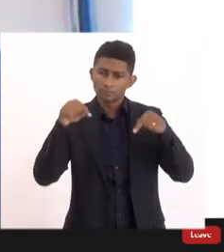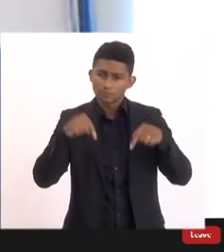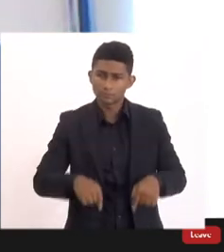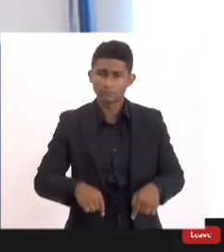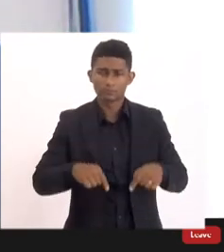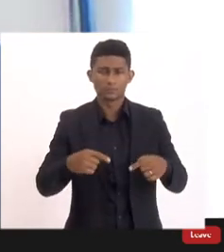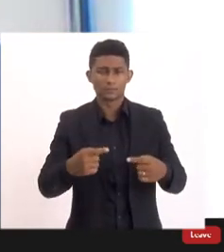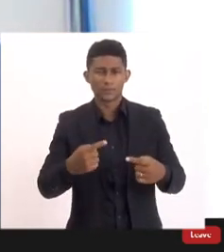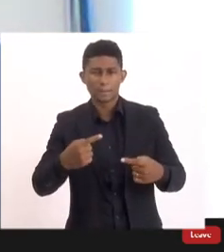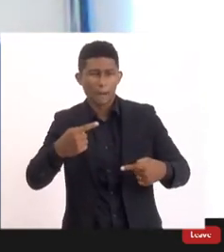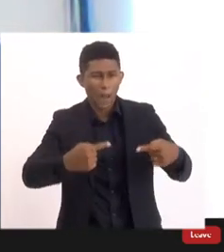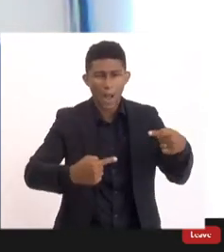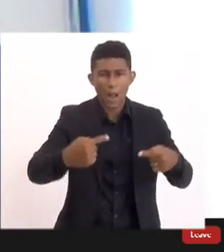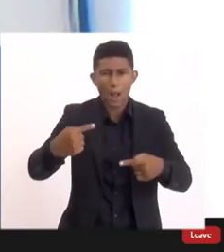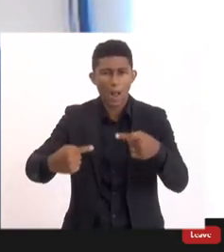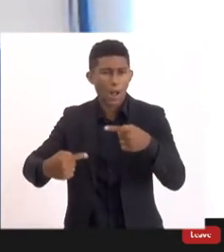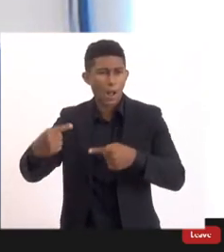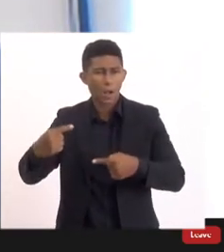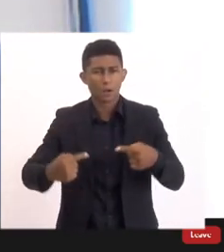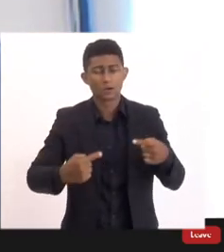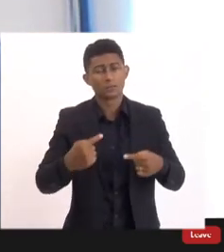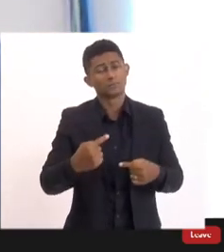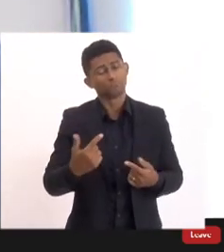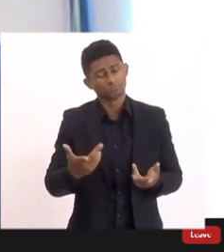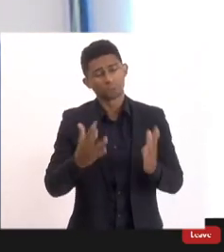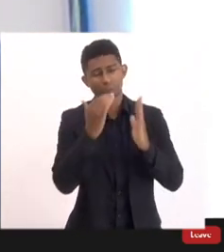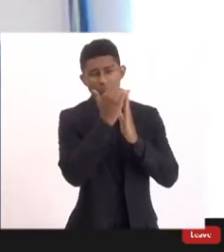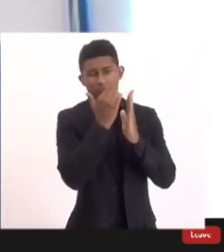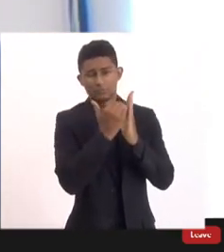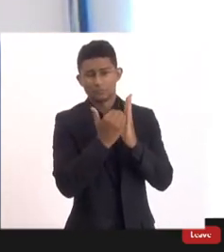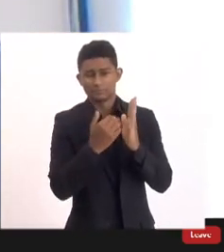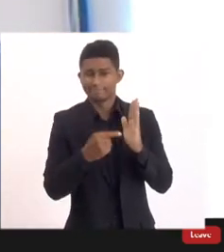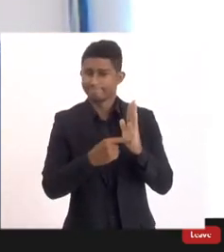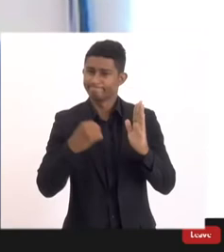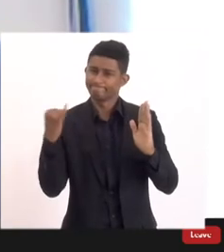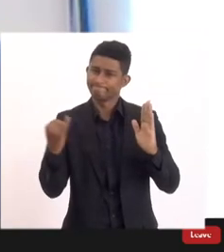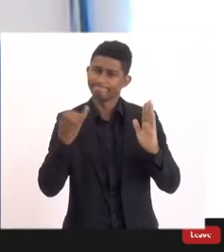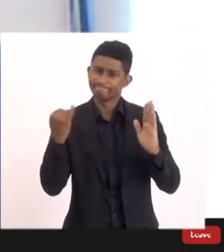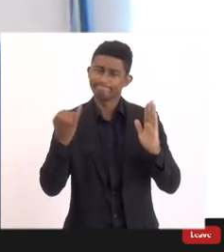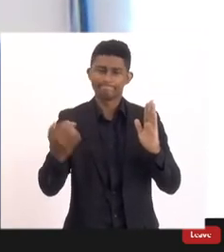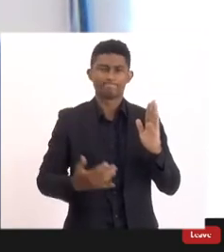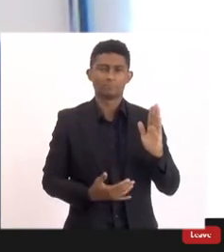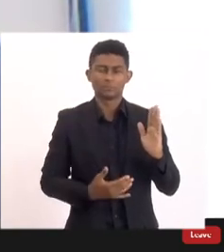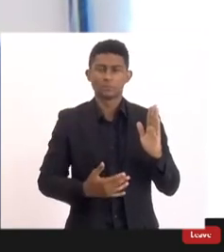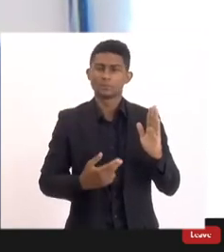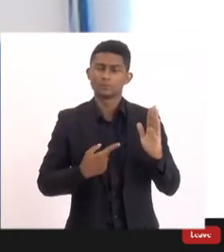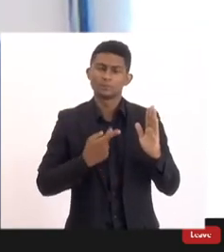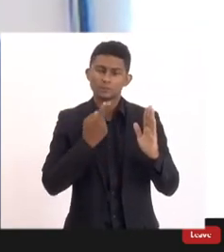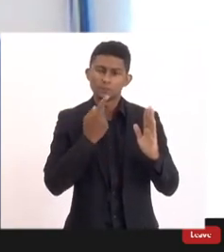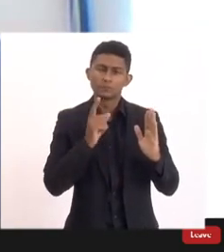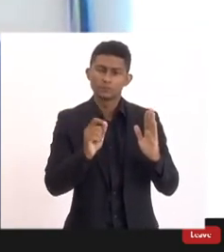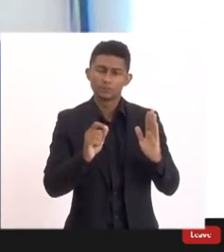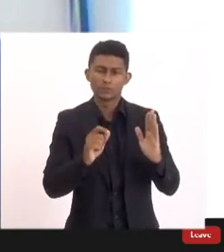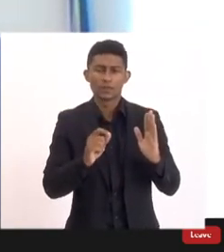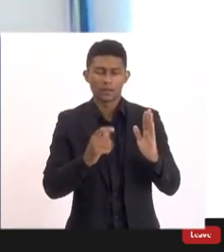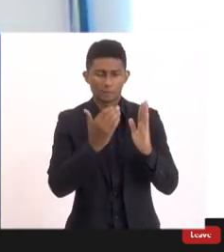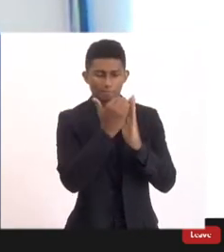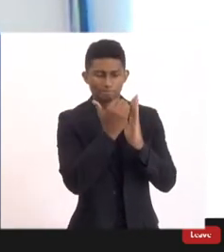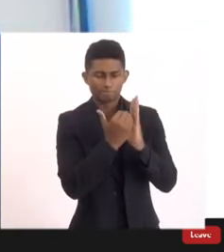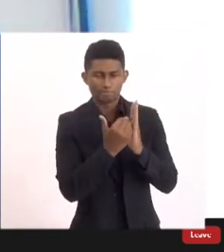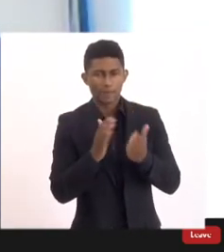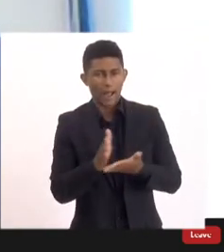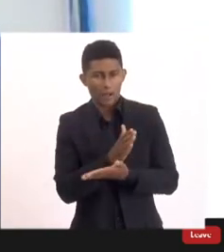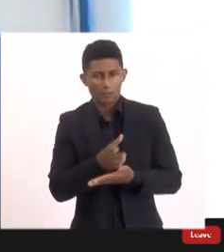nosso debate a importância de alguns protocolos, né? Dentre eles, eu destaco alguns para a gente pensar